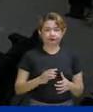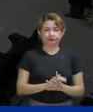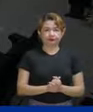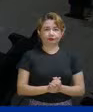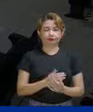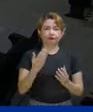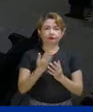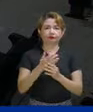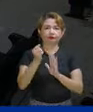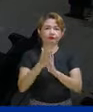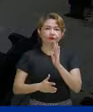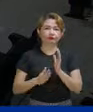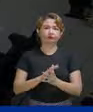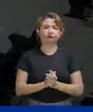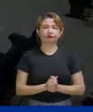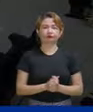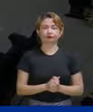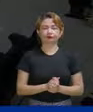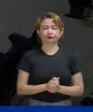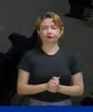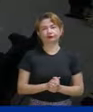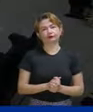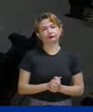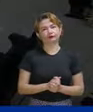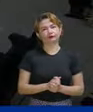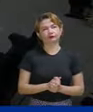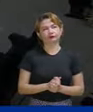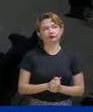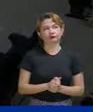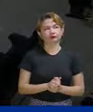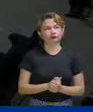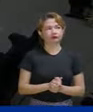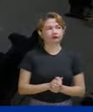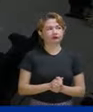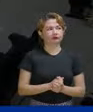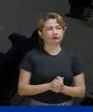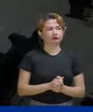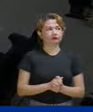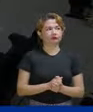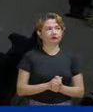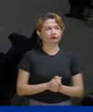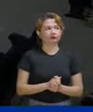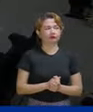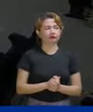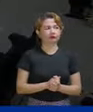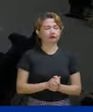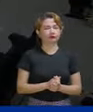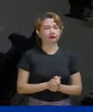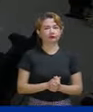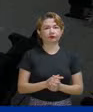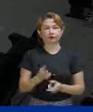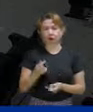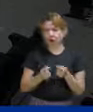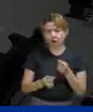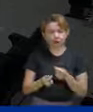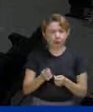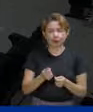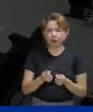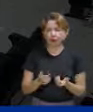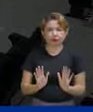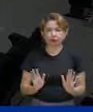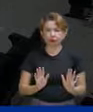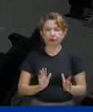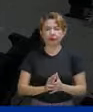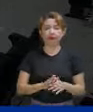nos embargos é que seja, primeiro foi por conta do princípio da não economicidade. Ah, Porque o